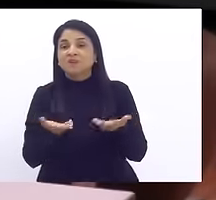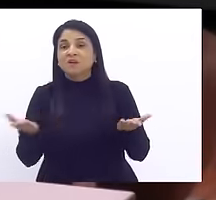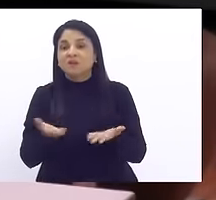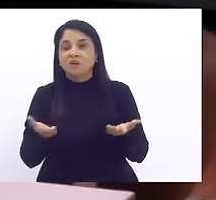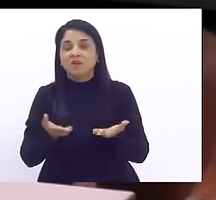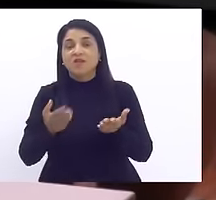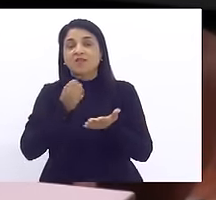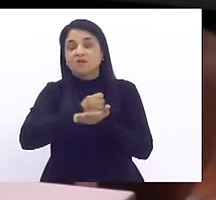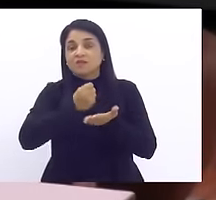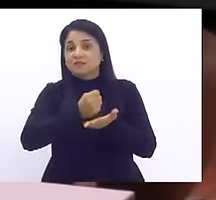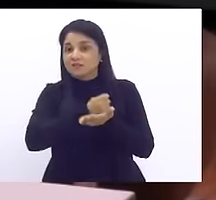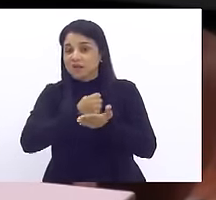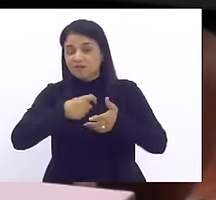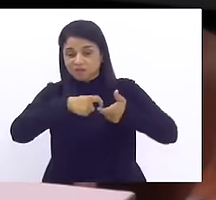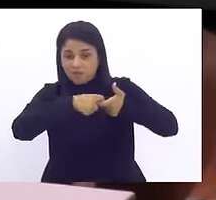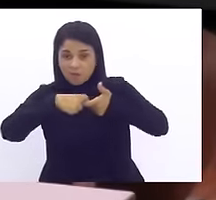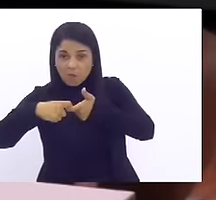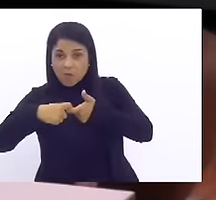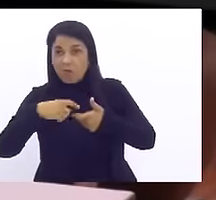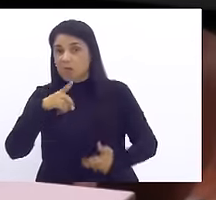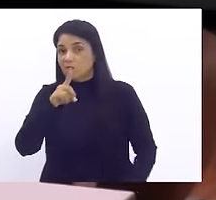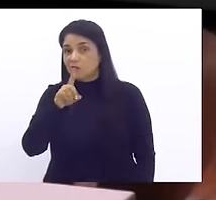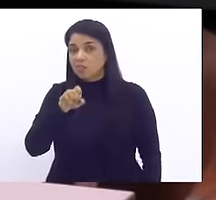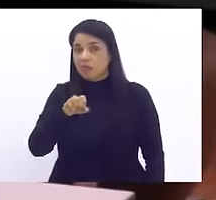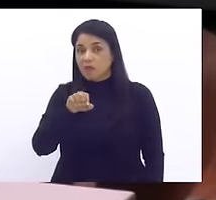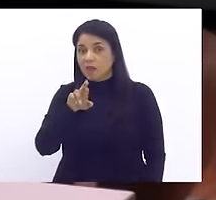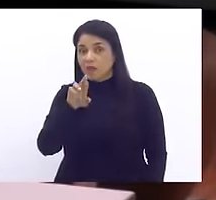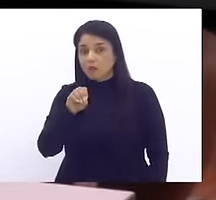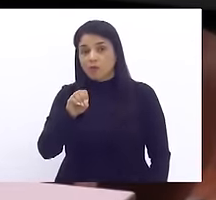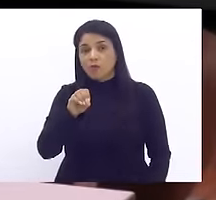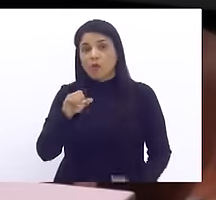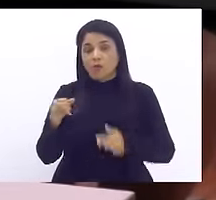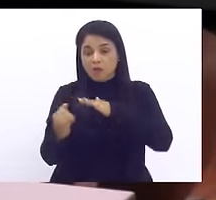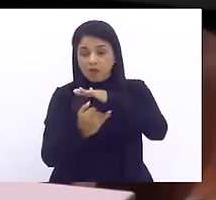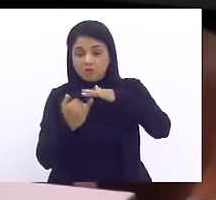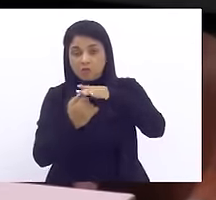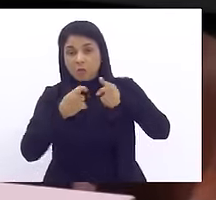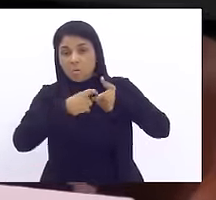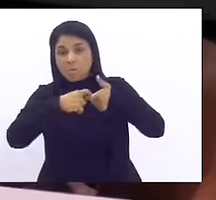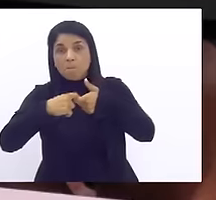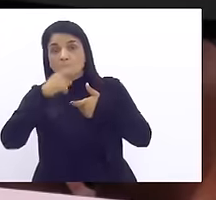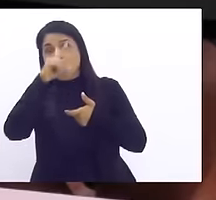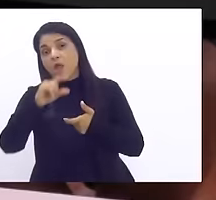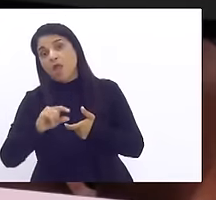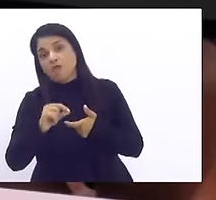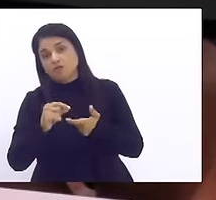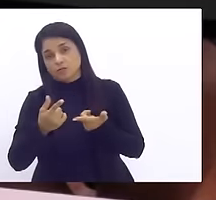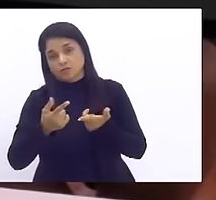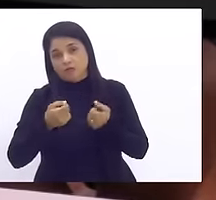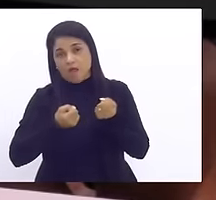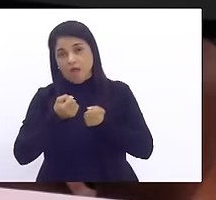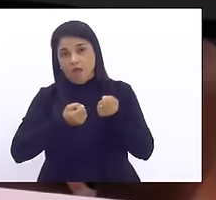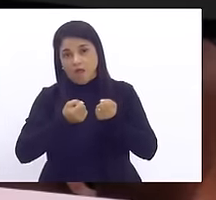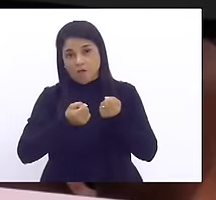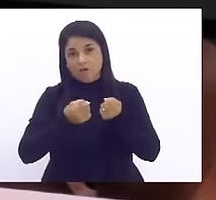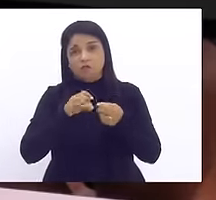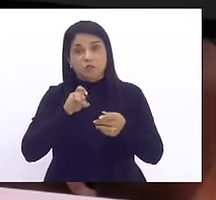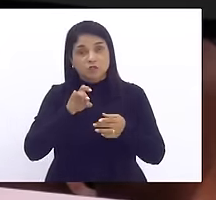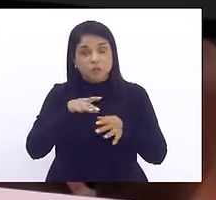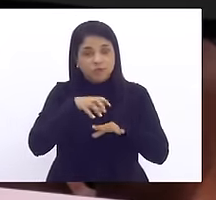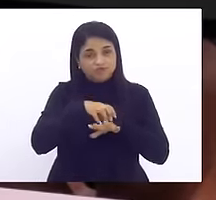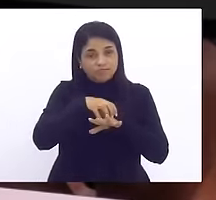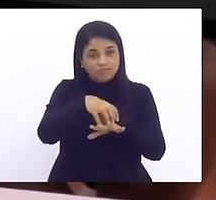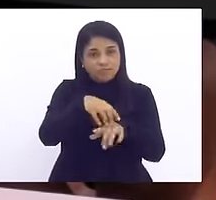tem contrato com reboque ao Detro e é o órgão que menos reboca carro porque o Detro só reboca carro de transporte